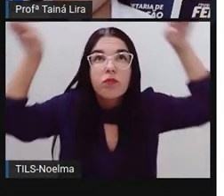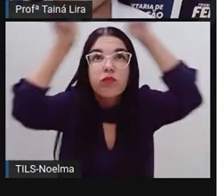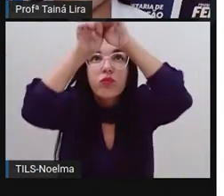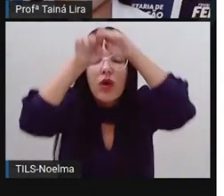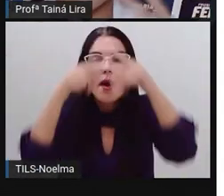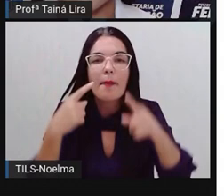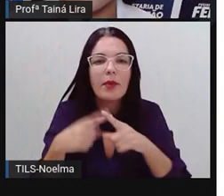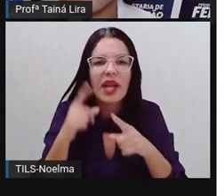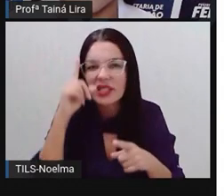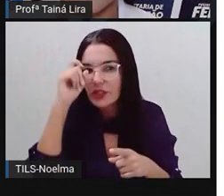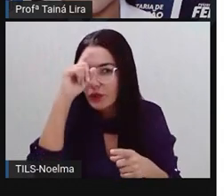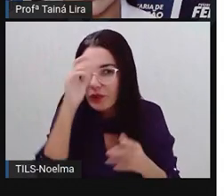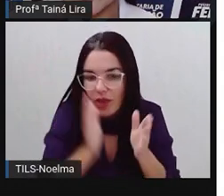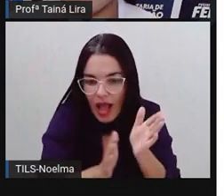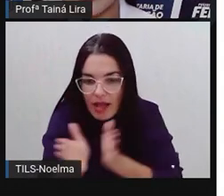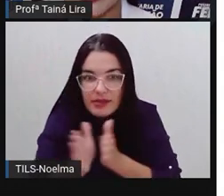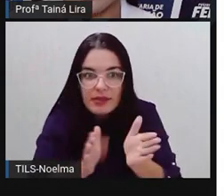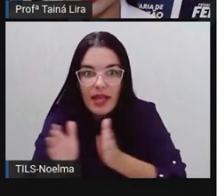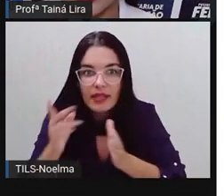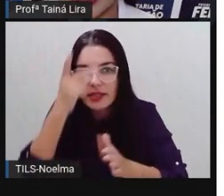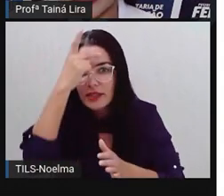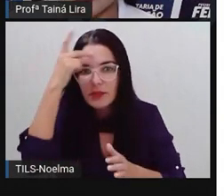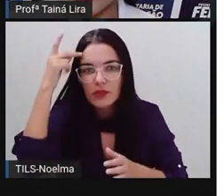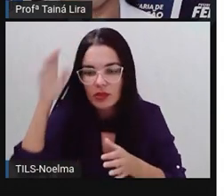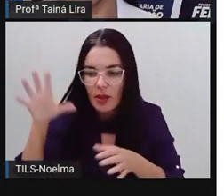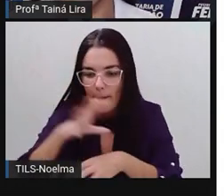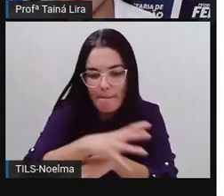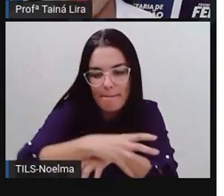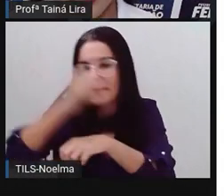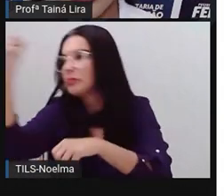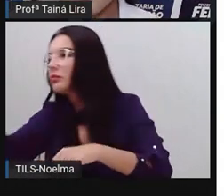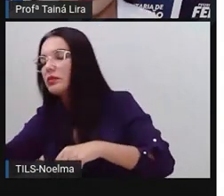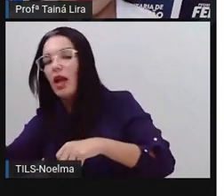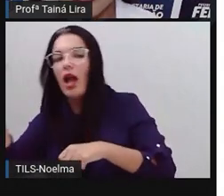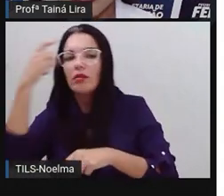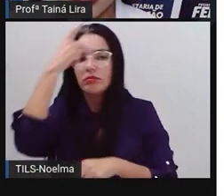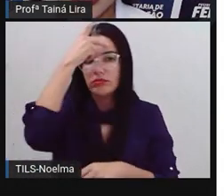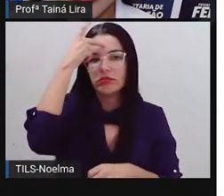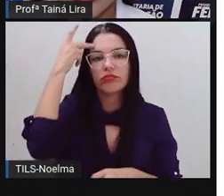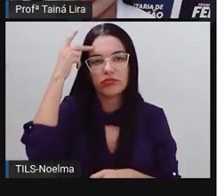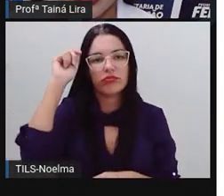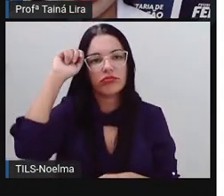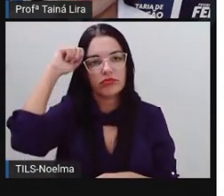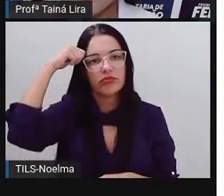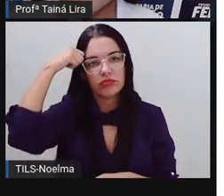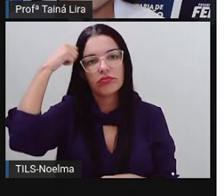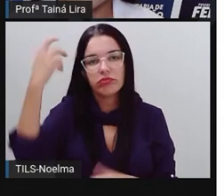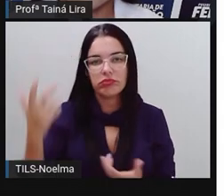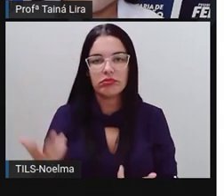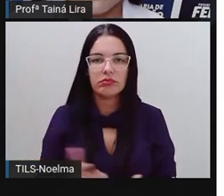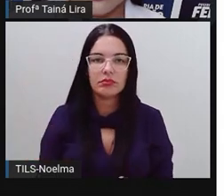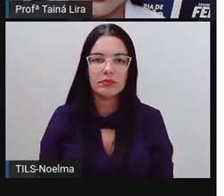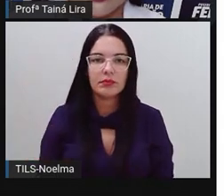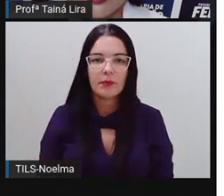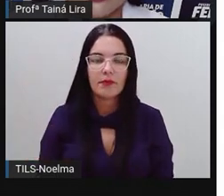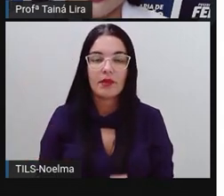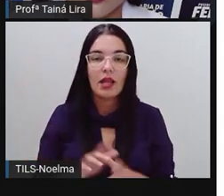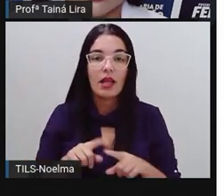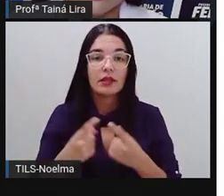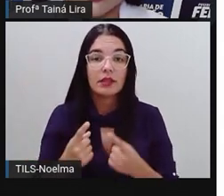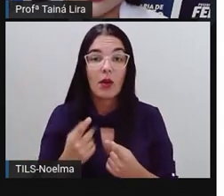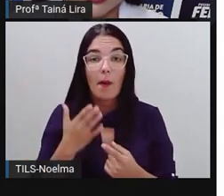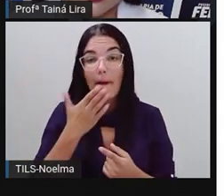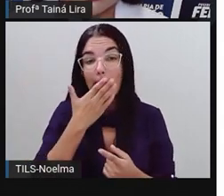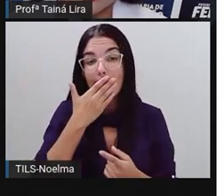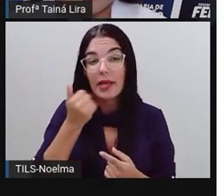dificultar o acesso né das pessoas irem lá para capturar novamente esses africanos tá um dos quilombos